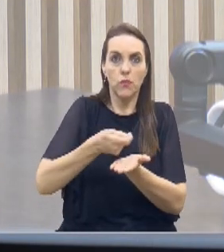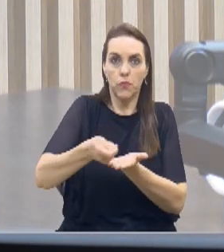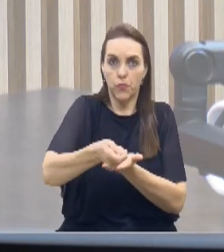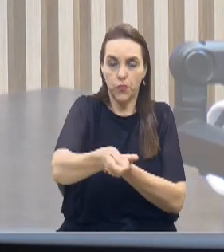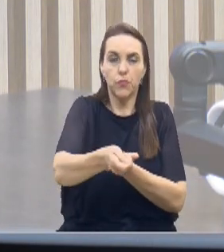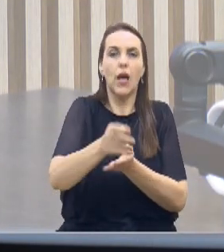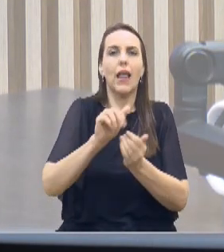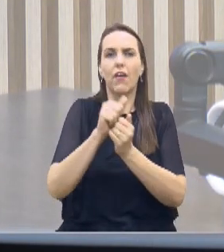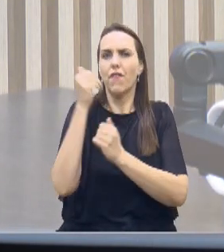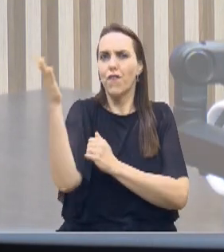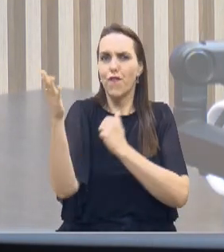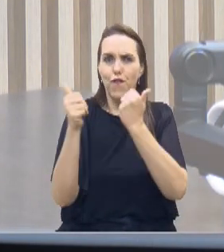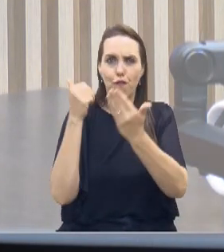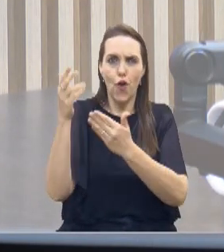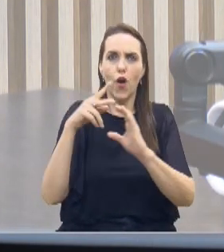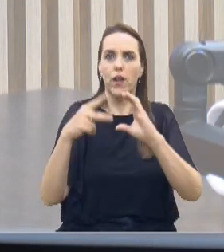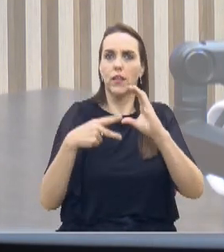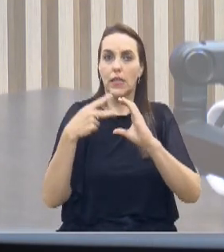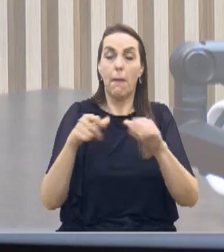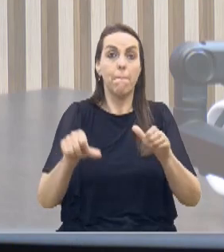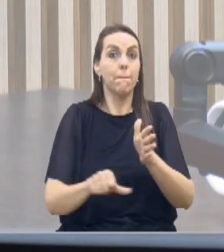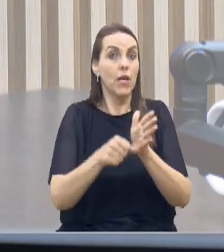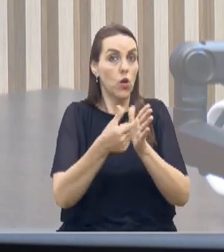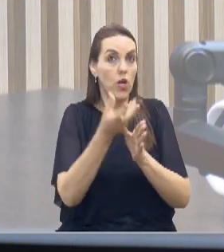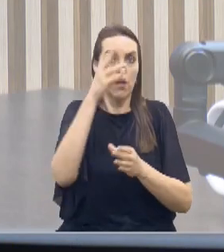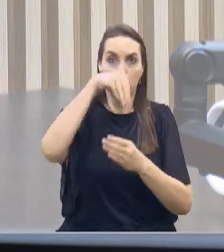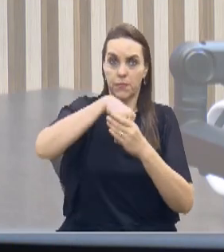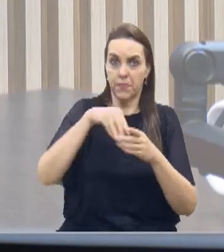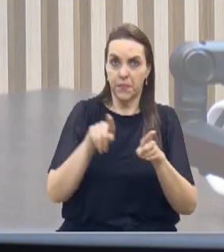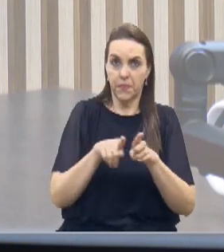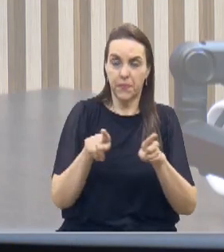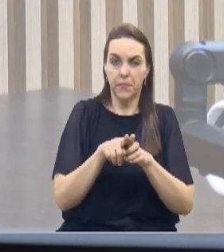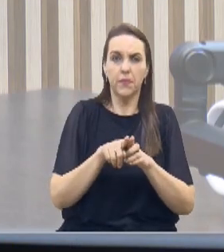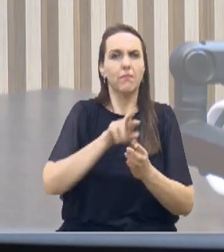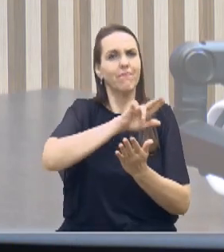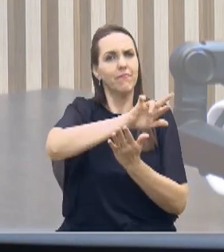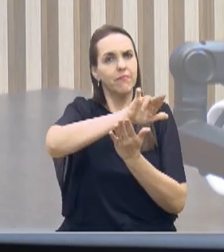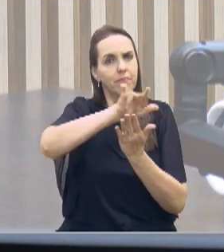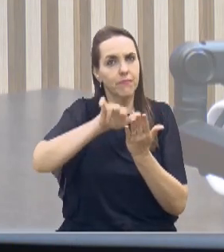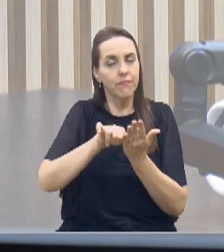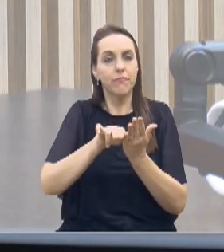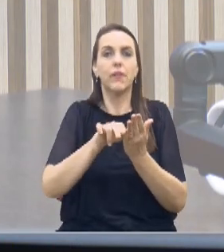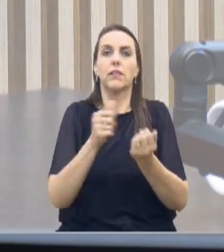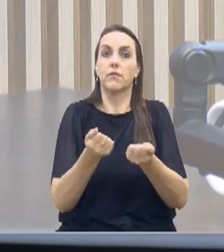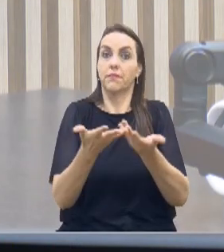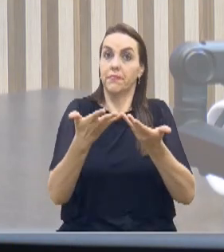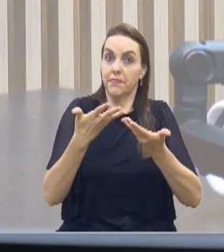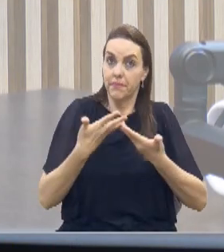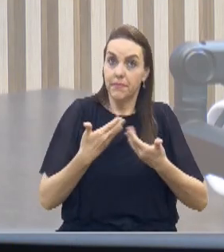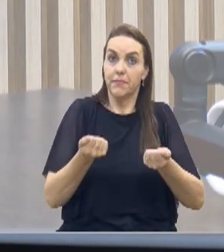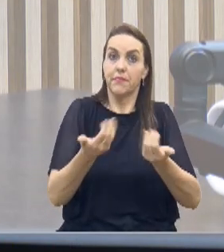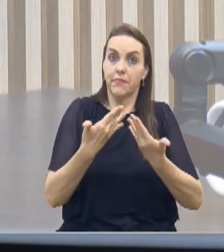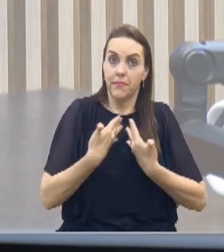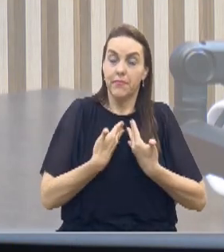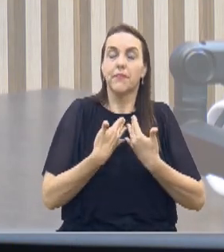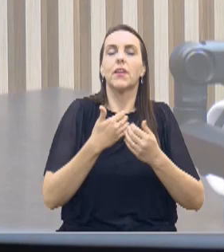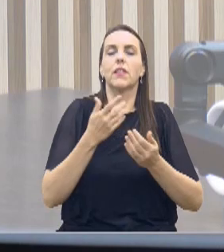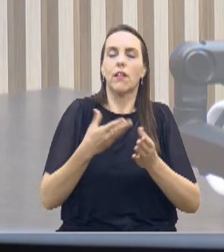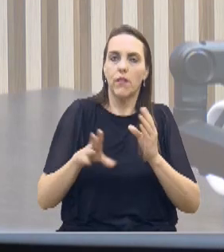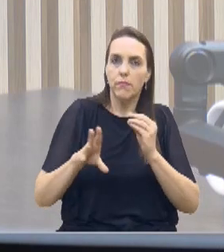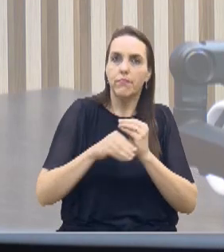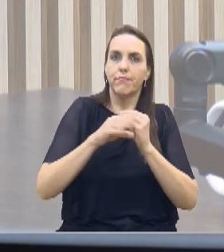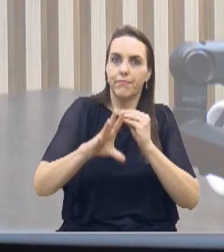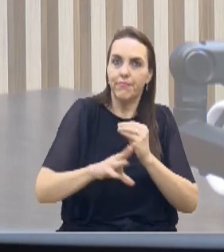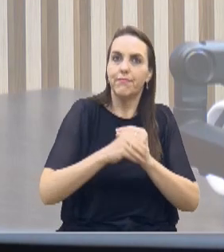da casa, melhorou a parte interna também. Então, muitas questões que foram sendo trazidas e que a gente foi incorporando no